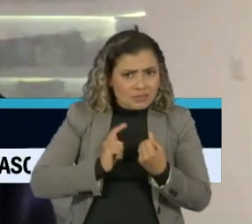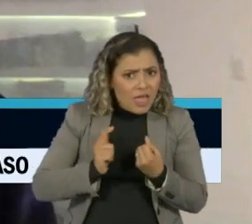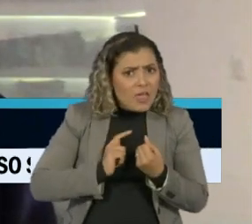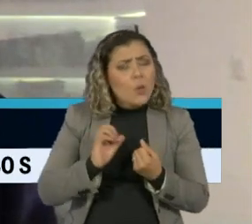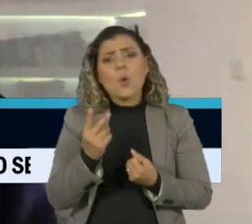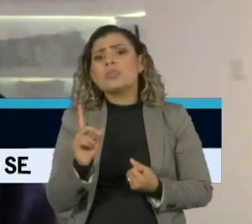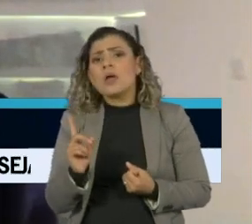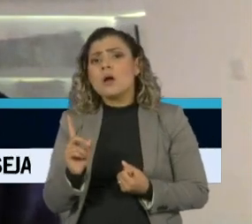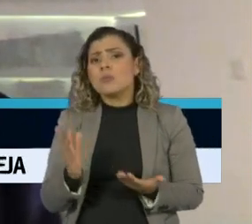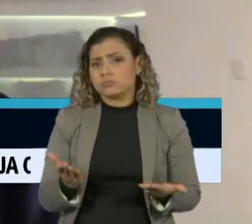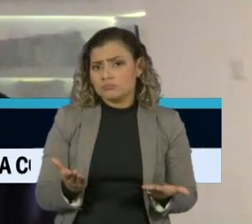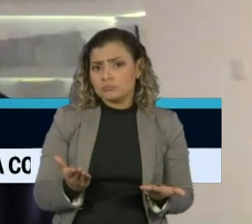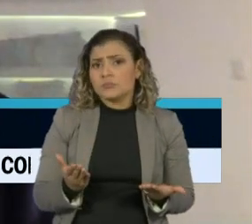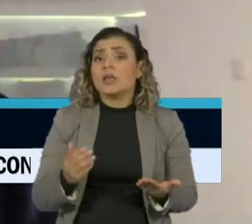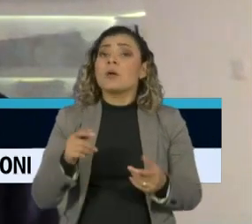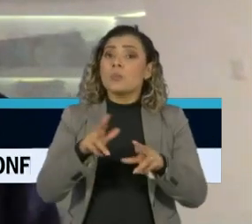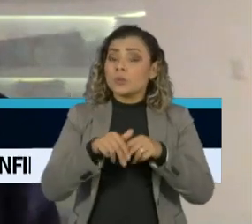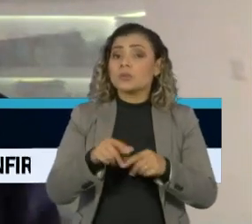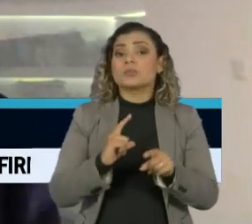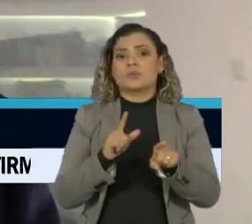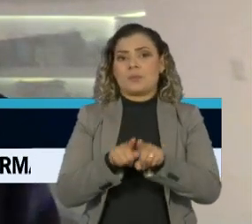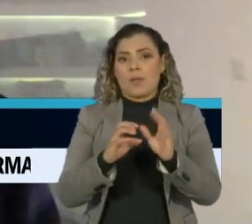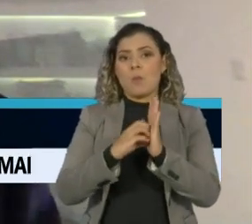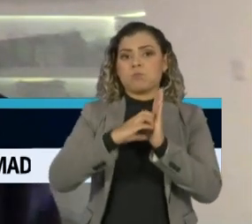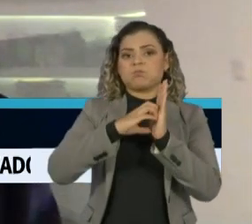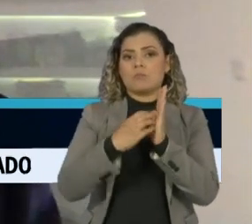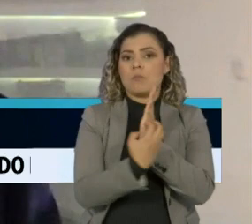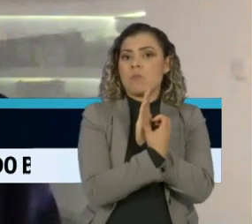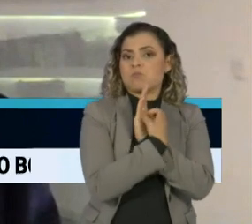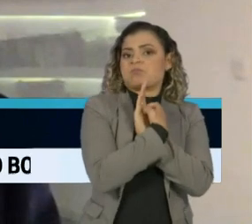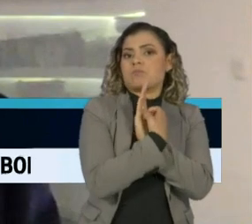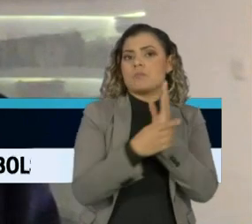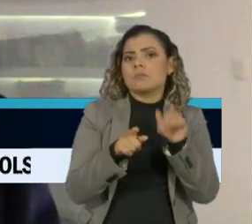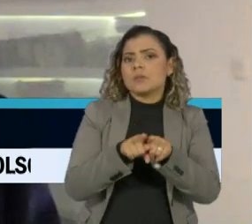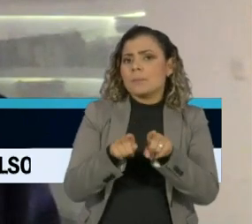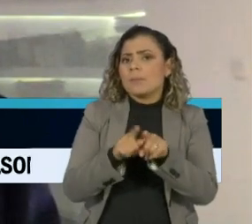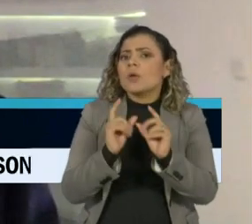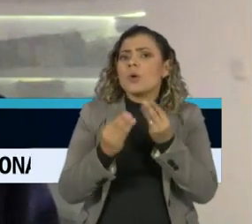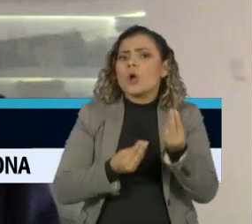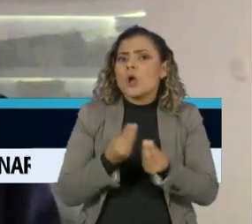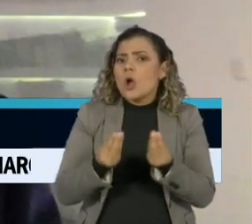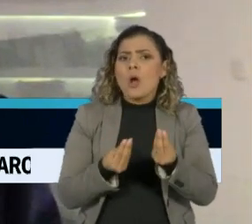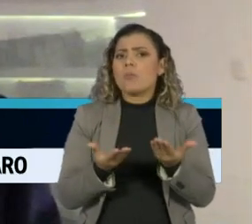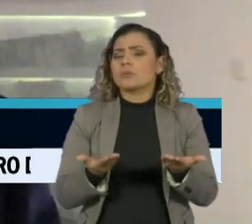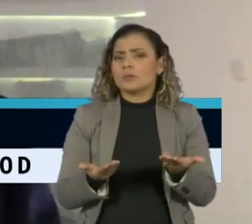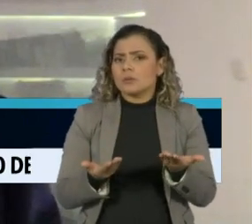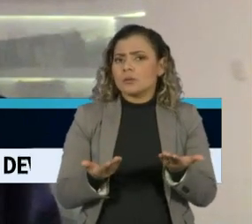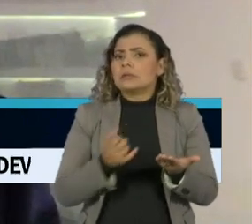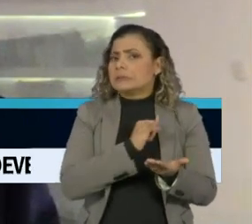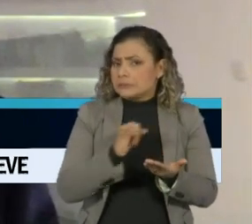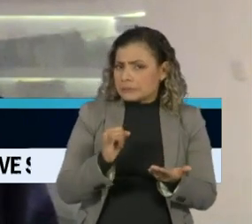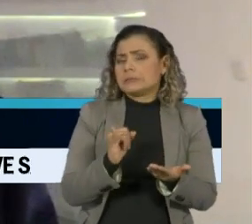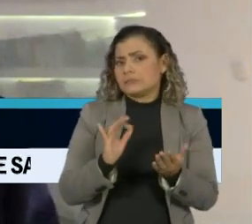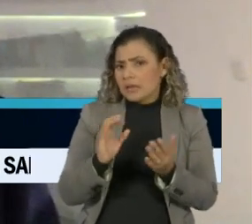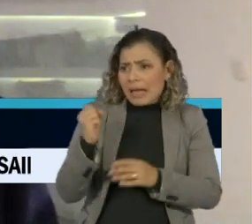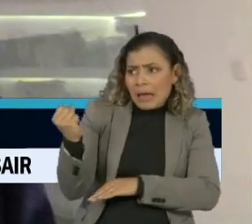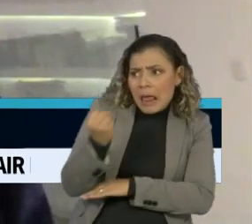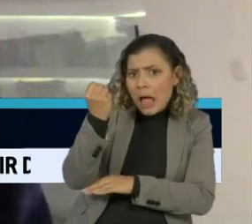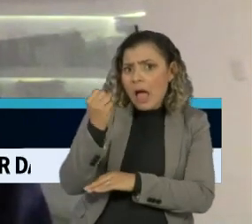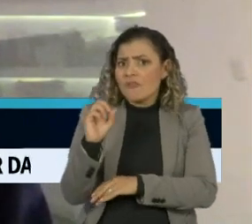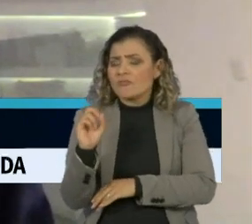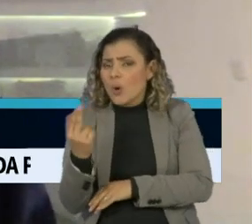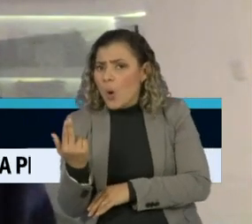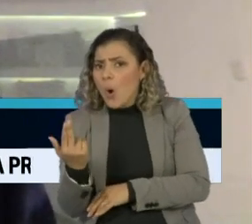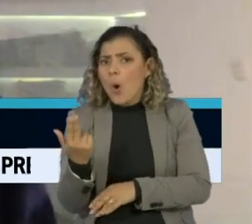se esse rma ou a proteína gerada pelo mma não vai criar um efeito colateral que seja grave o que